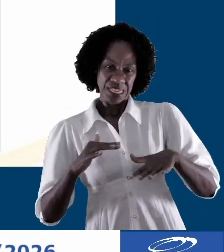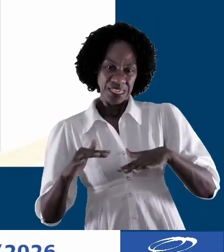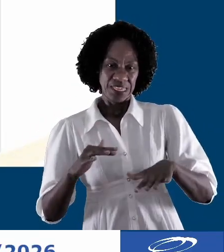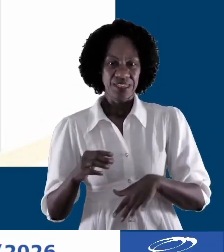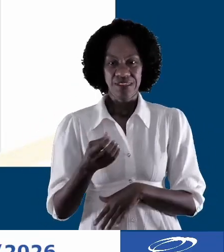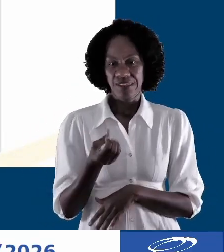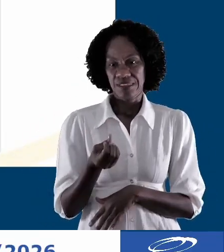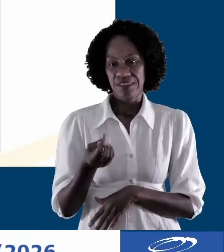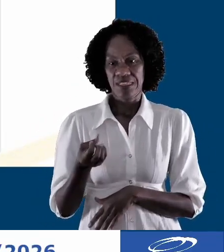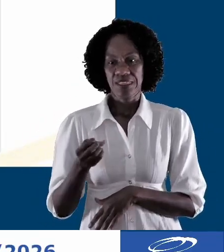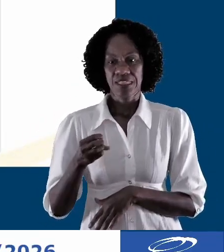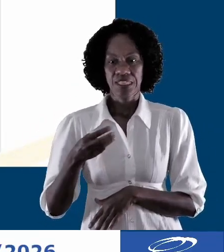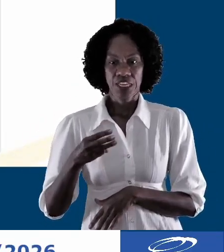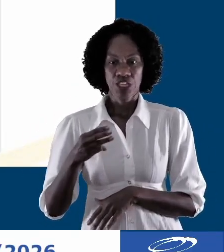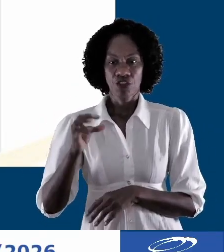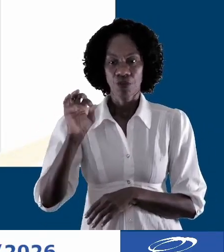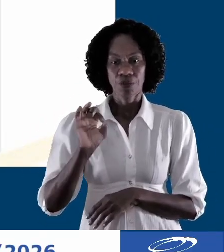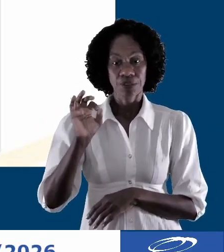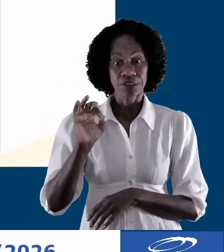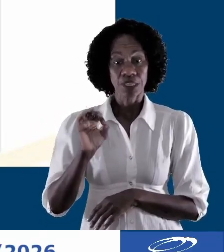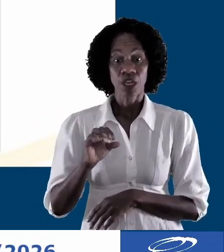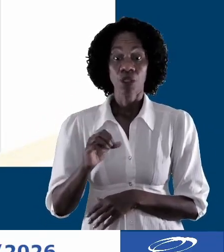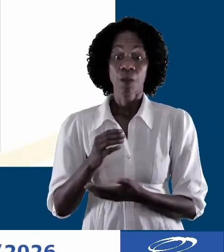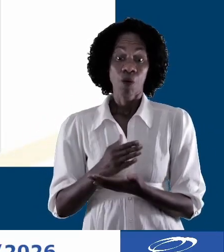e ele pode ser um déficit precoce ou tardio.